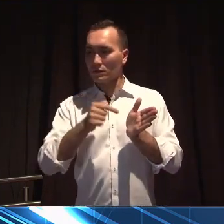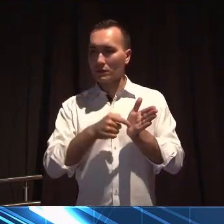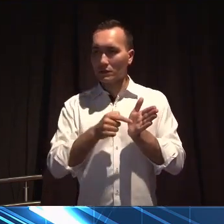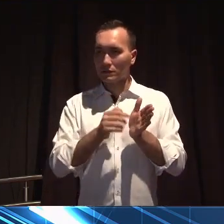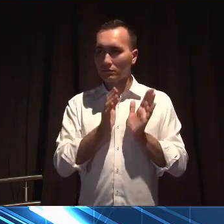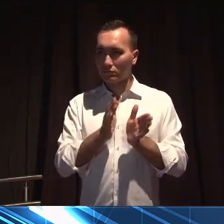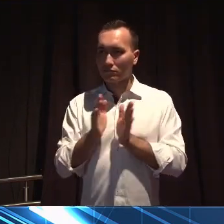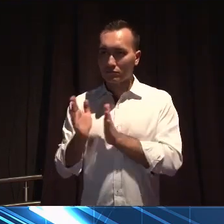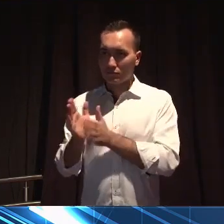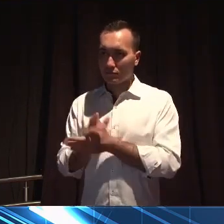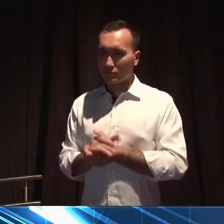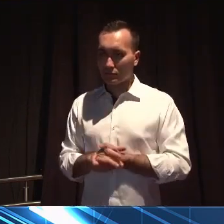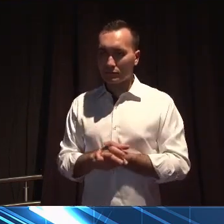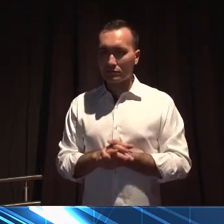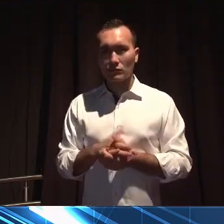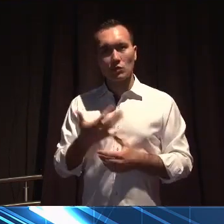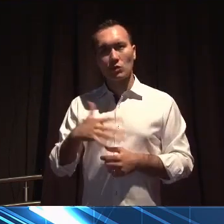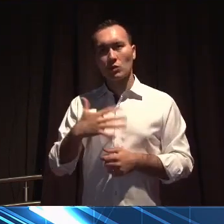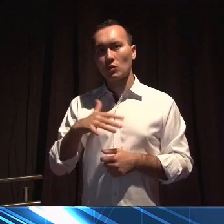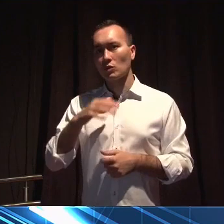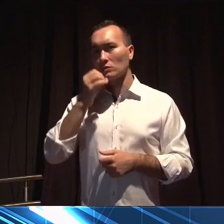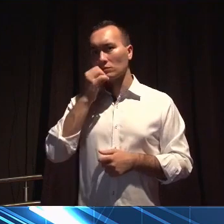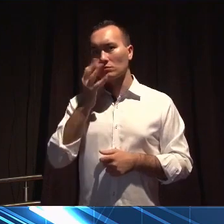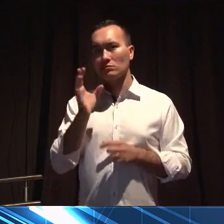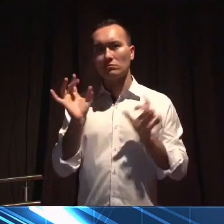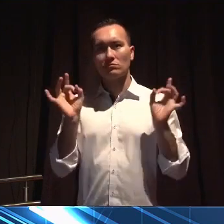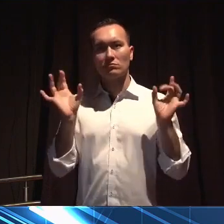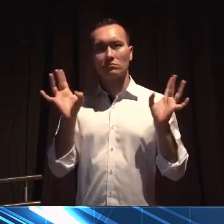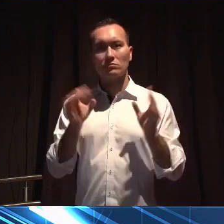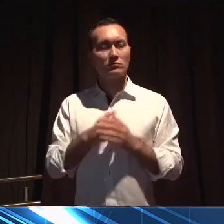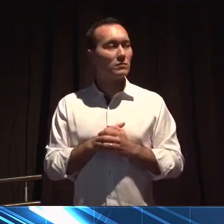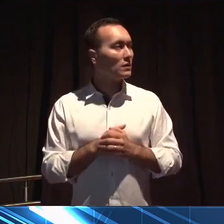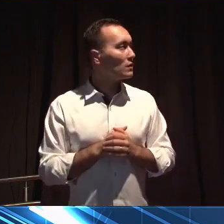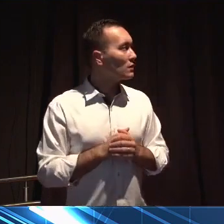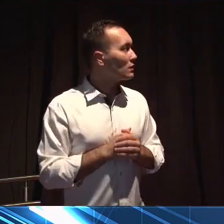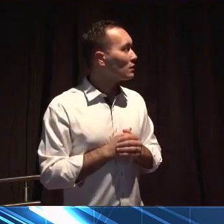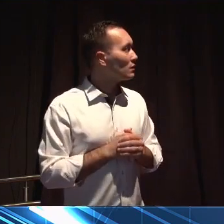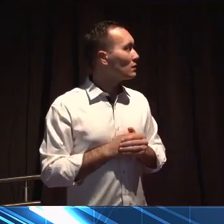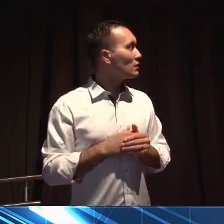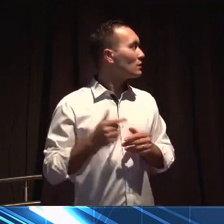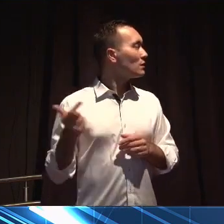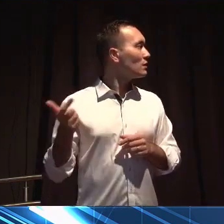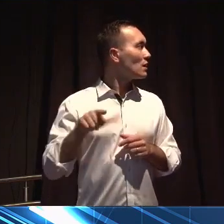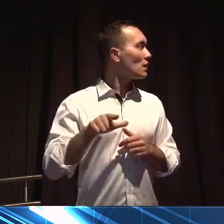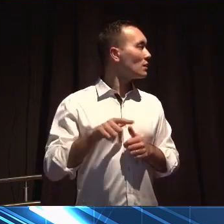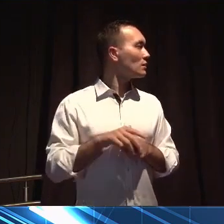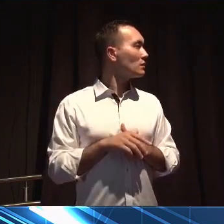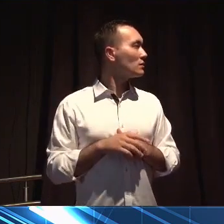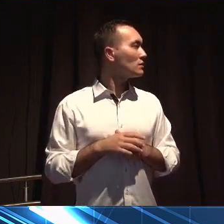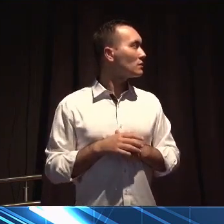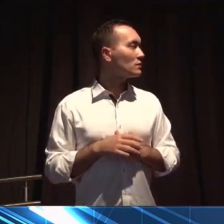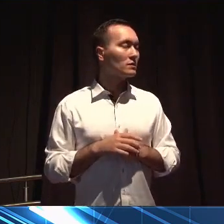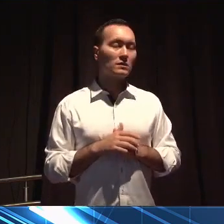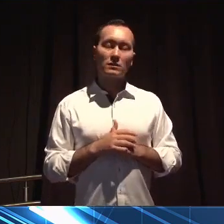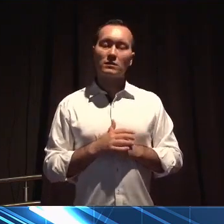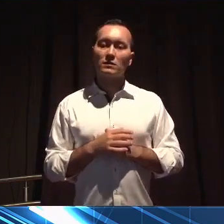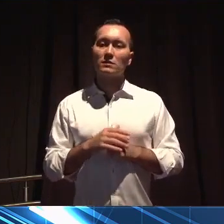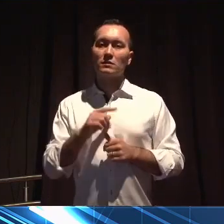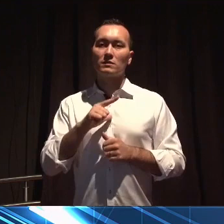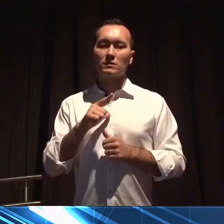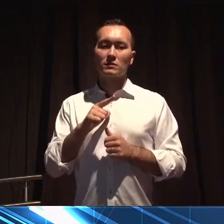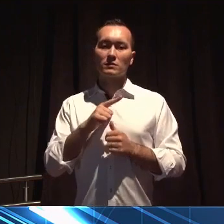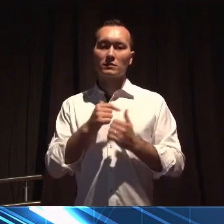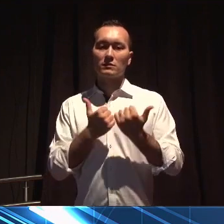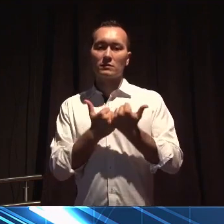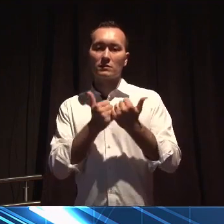ou baseado numa coisa assim. Isso é sensacional. Outra coisa é suporte a controle de network, ou seja, uma função invocada só pode